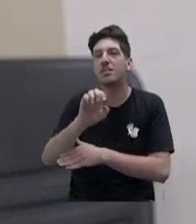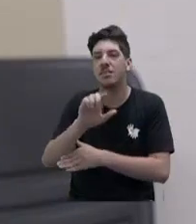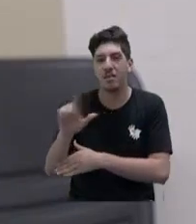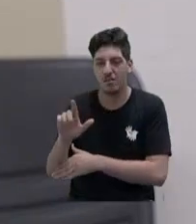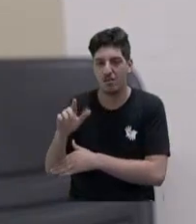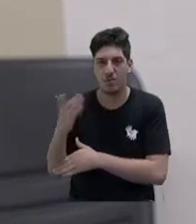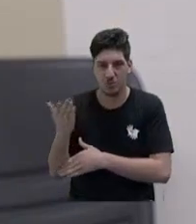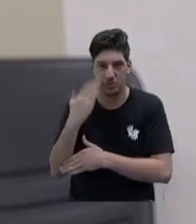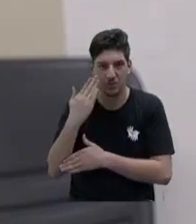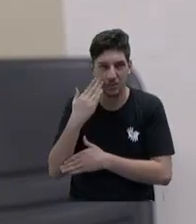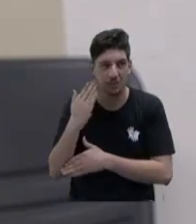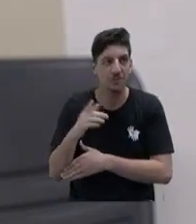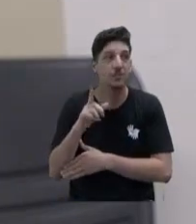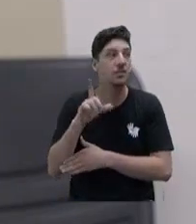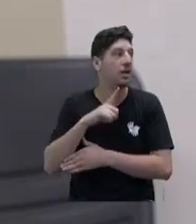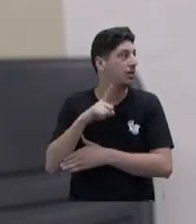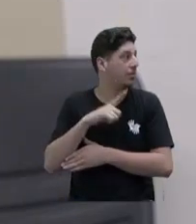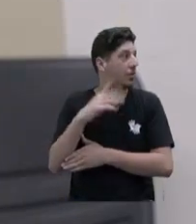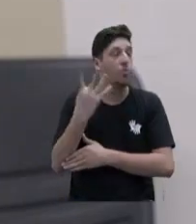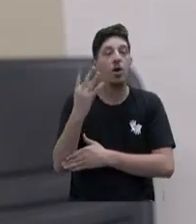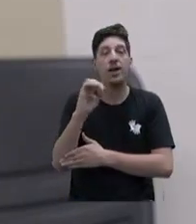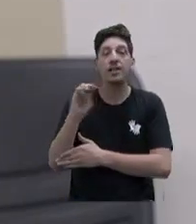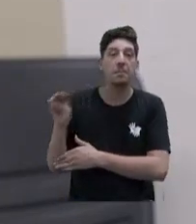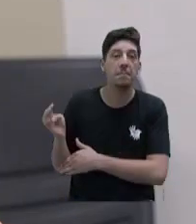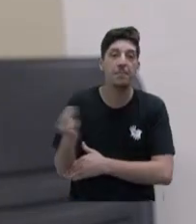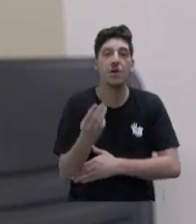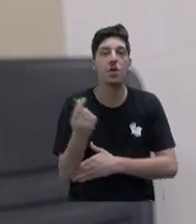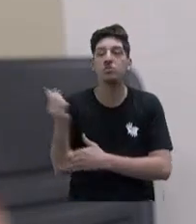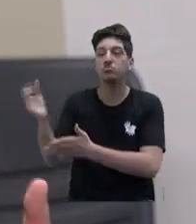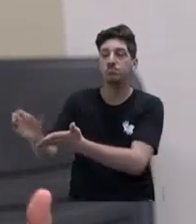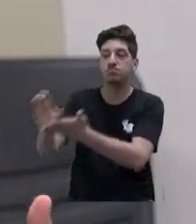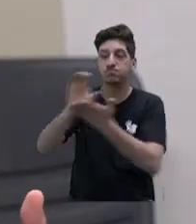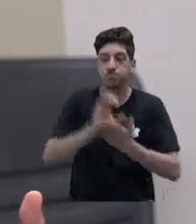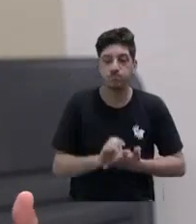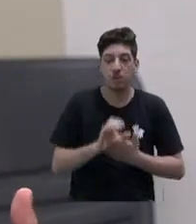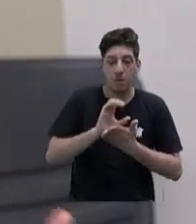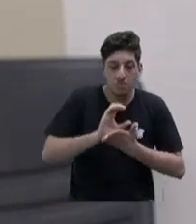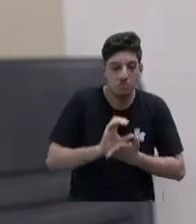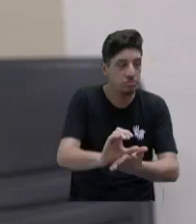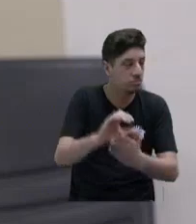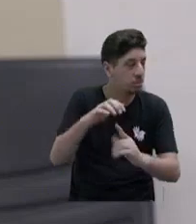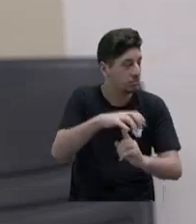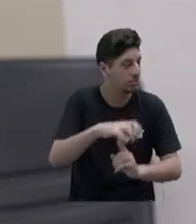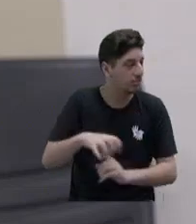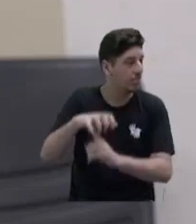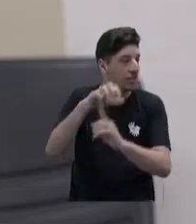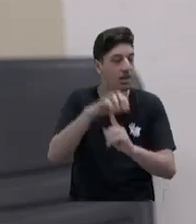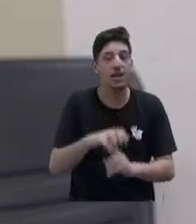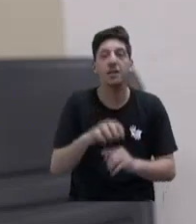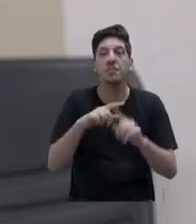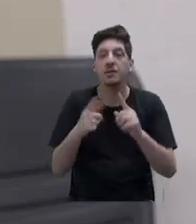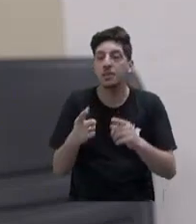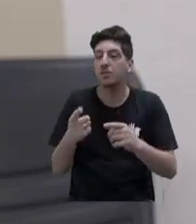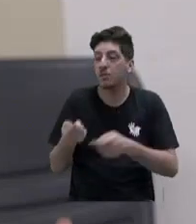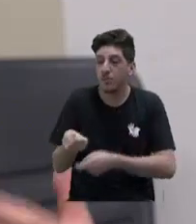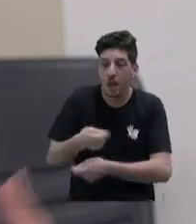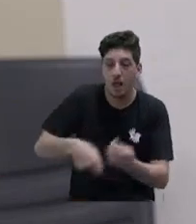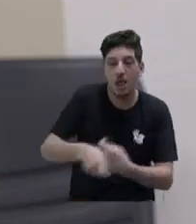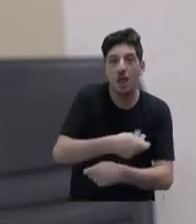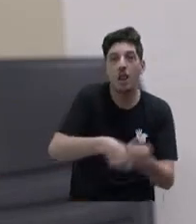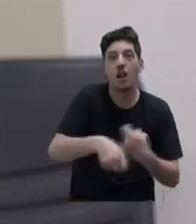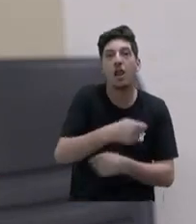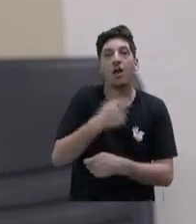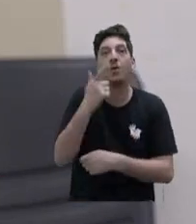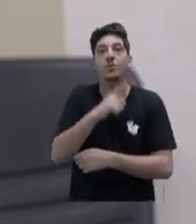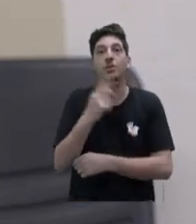milhões de volume de recursos numa feira pequenininha, mas 40 milhões foram negociados em 2 dias. É a